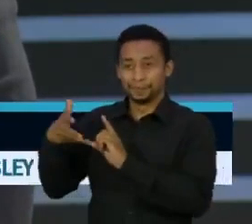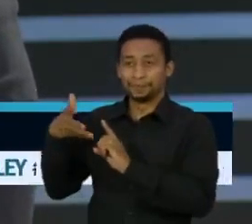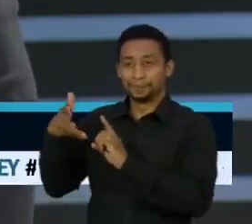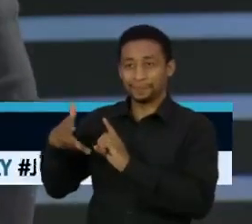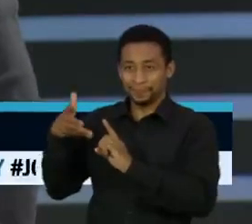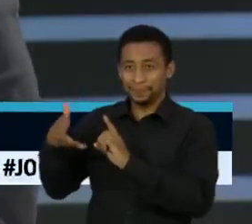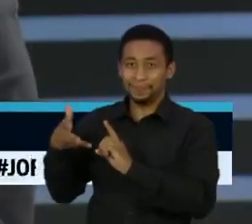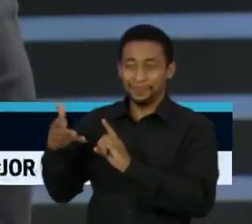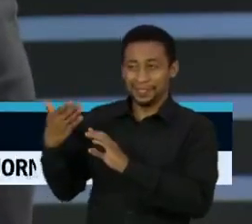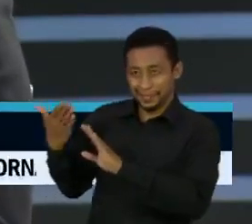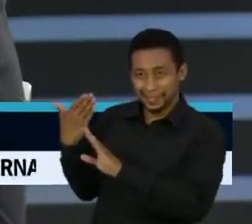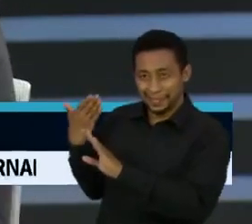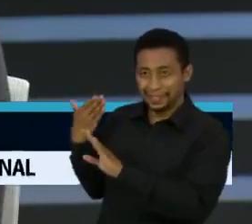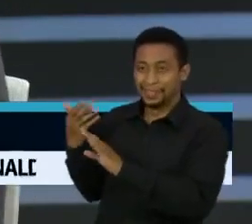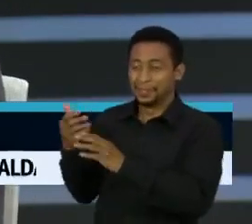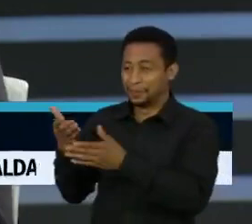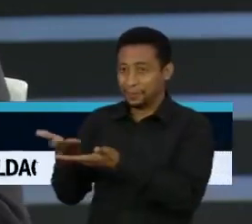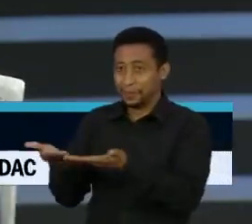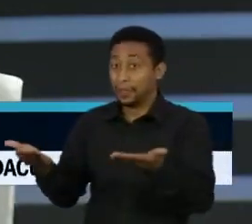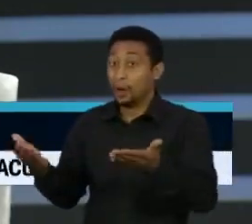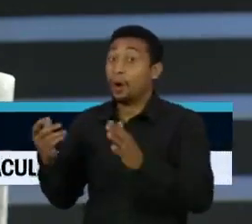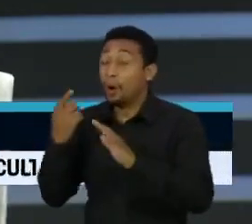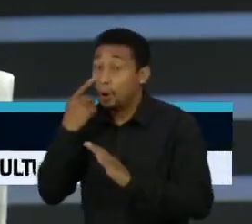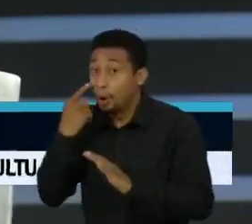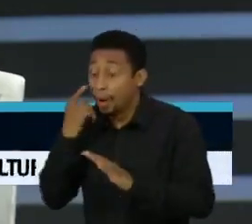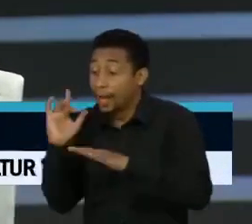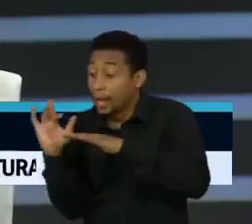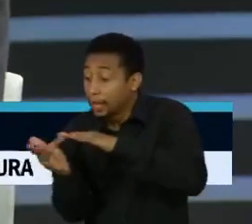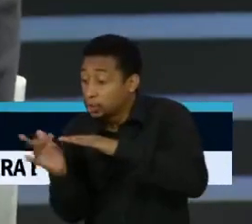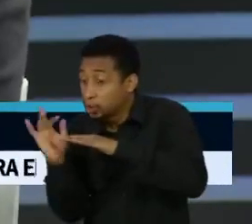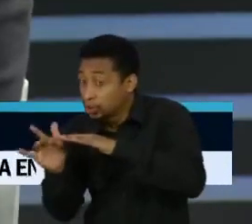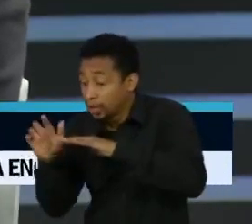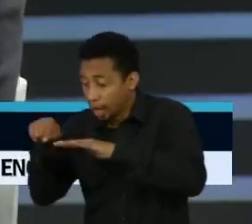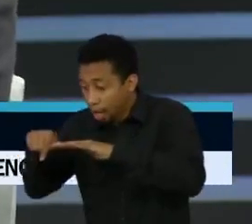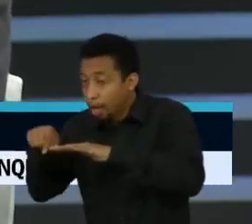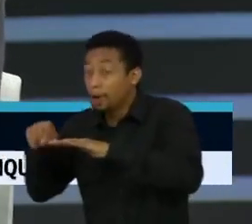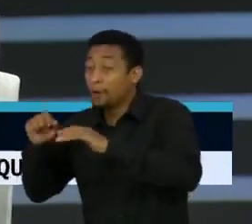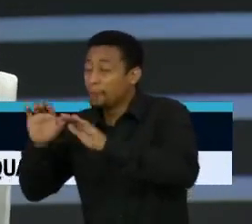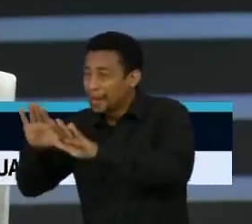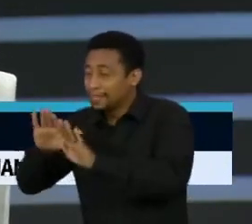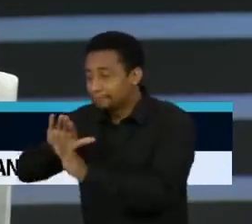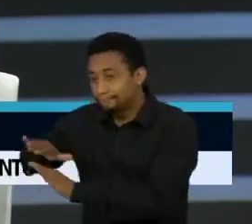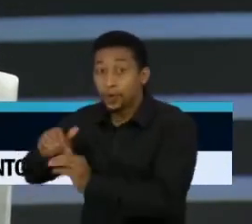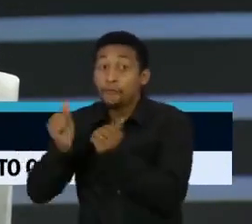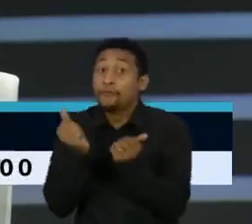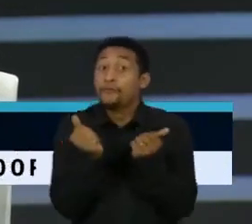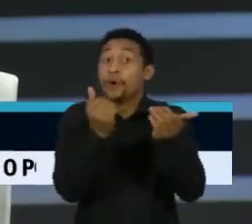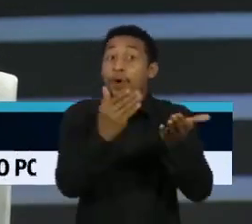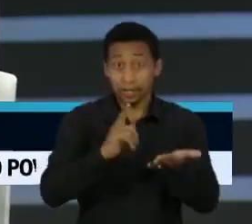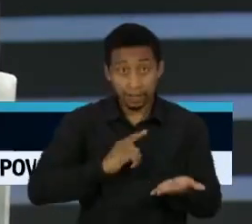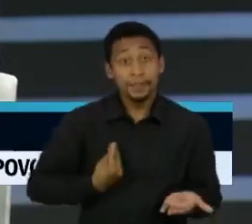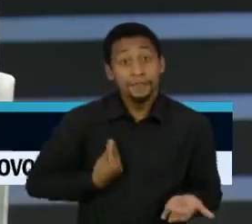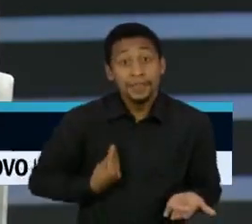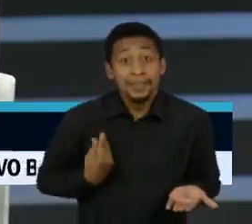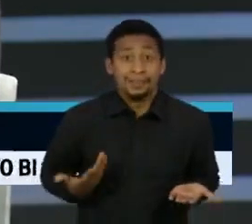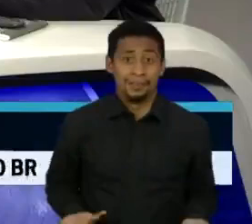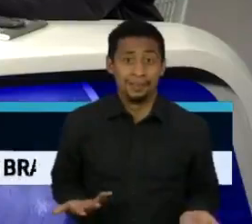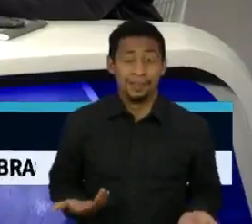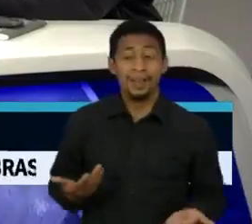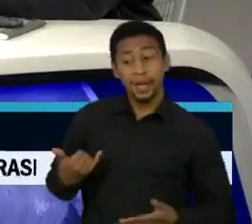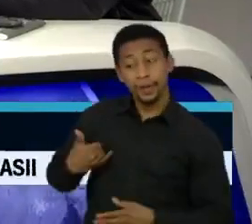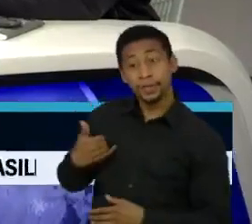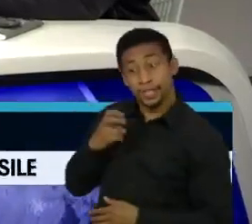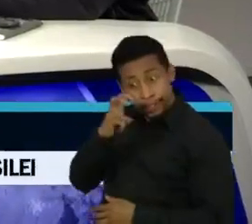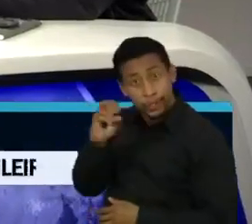agora para alguns alunos Existe vida fora a dessas redes sociais eu passei 50 anos e não tive nenhuma